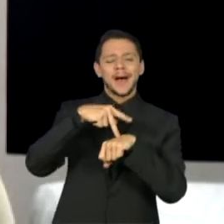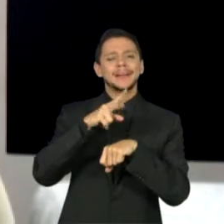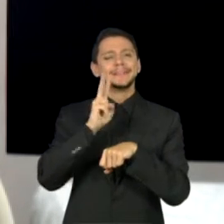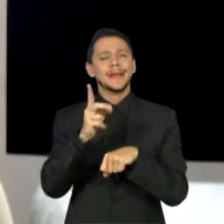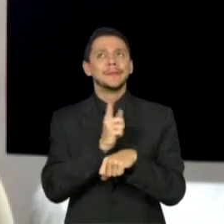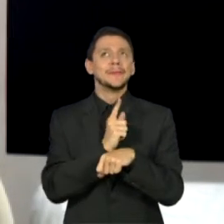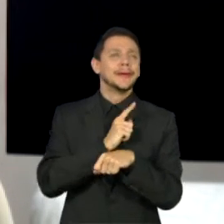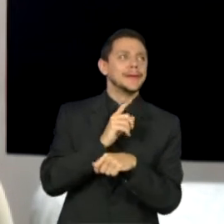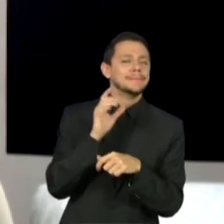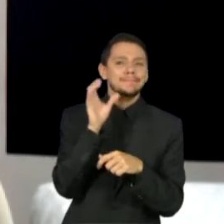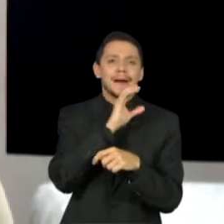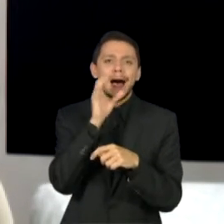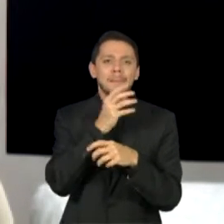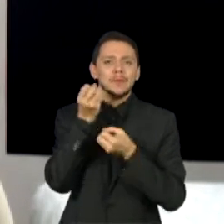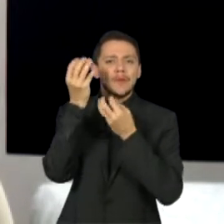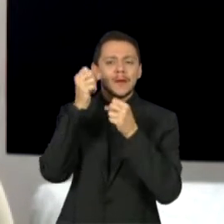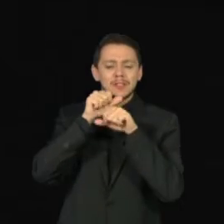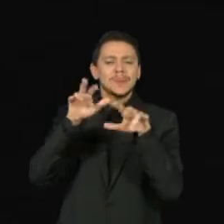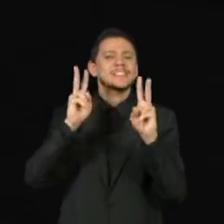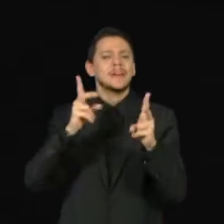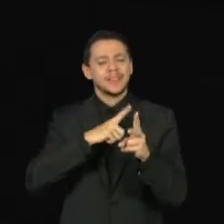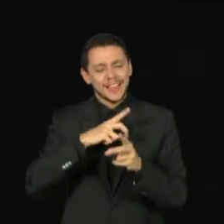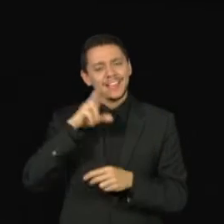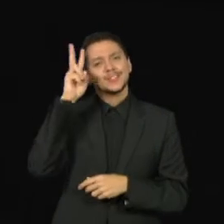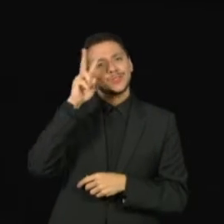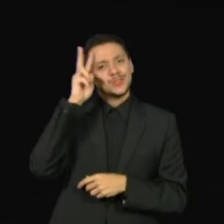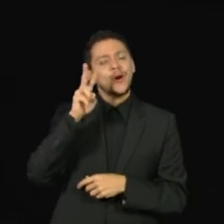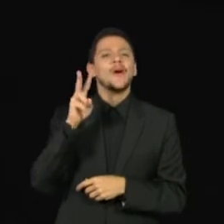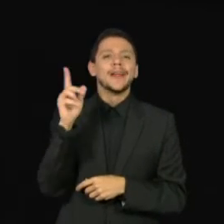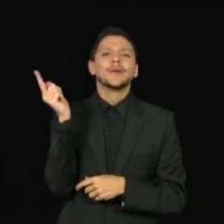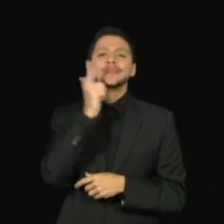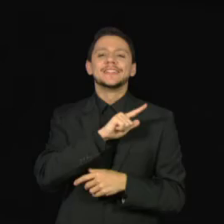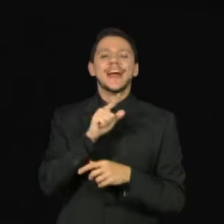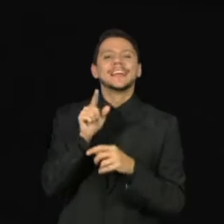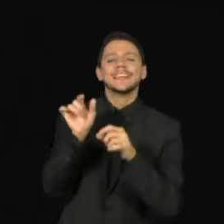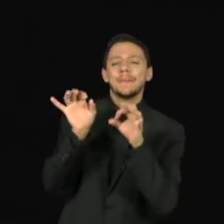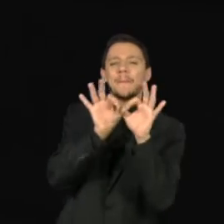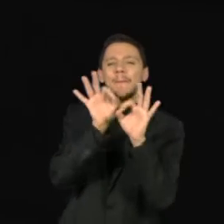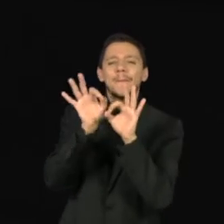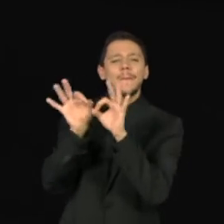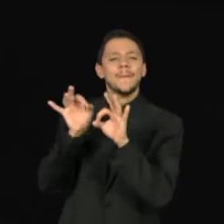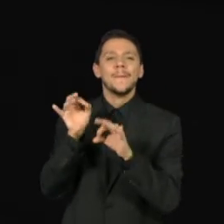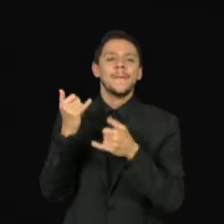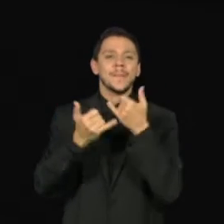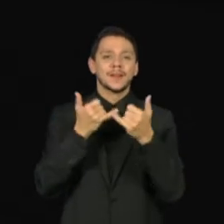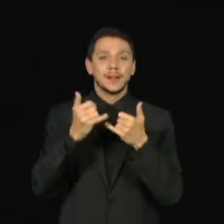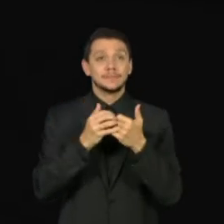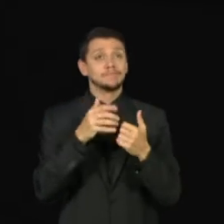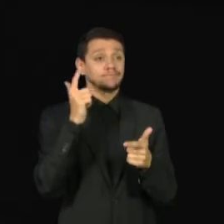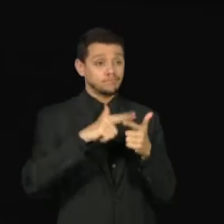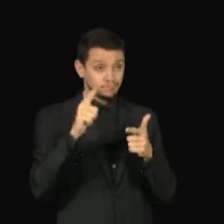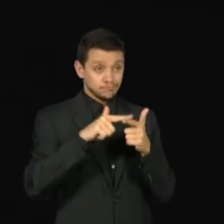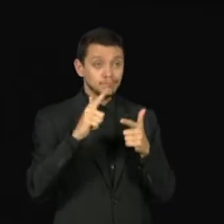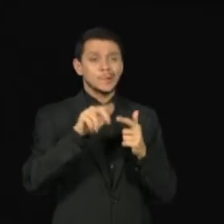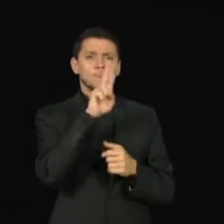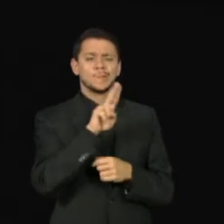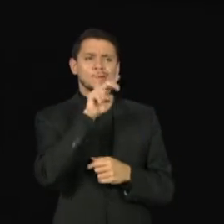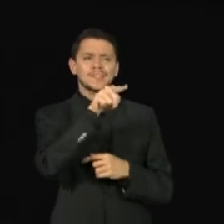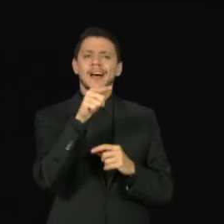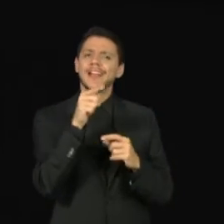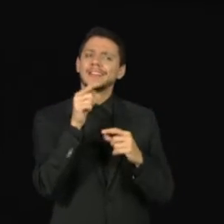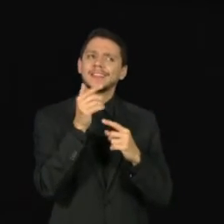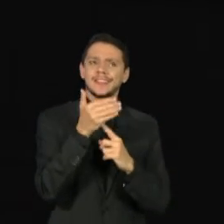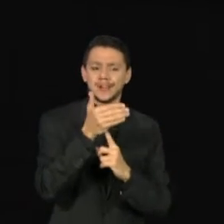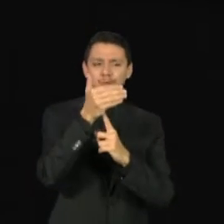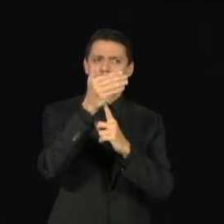tenho história para poder brincar. O problema é que nem sempre o objetivo do uso dessa tecnologia é brincar.